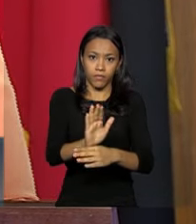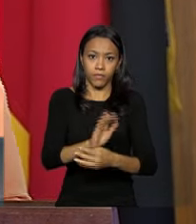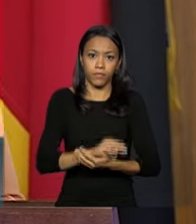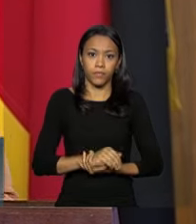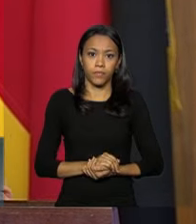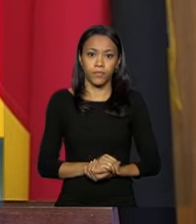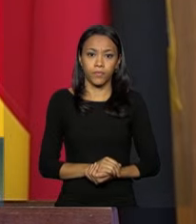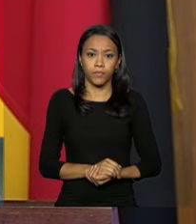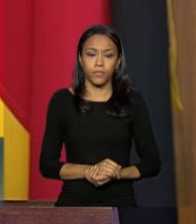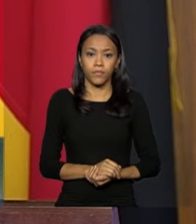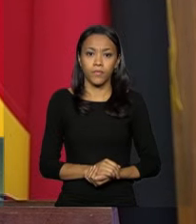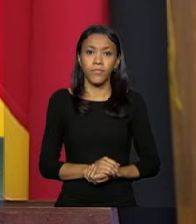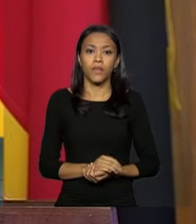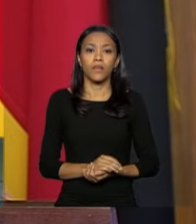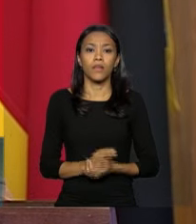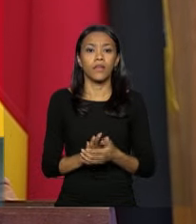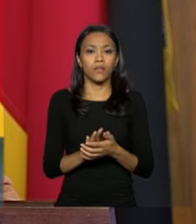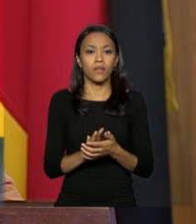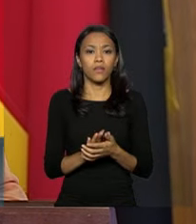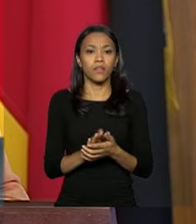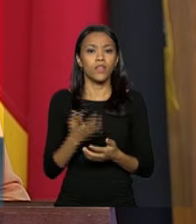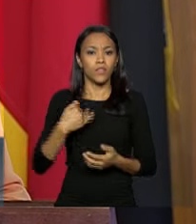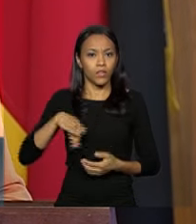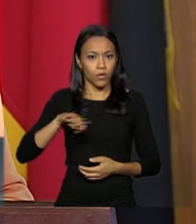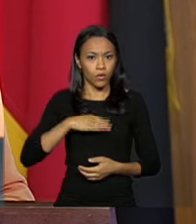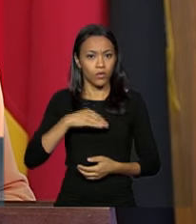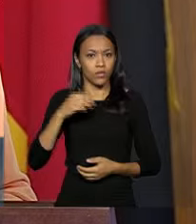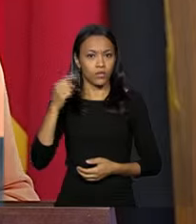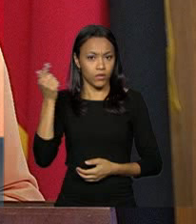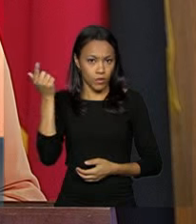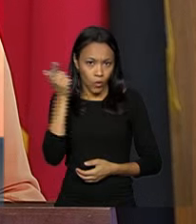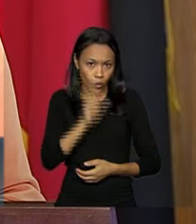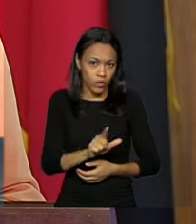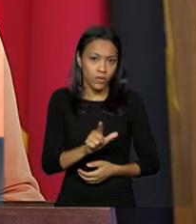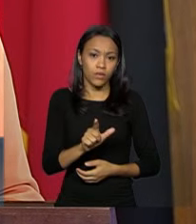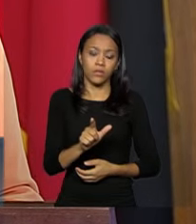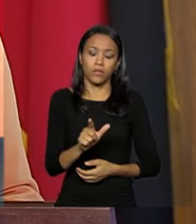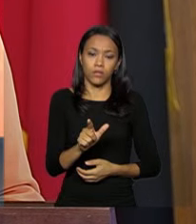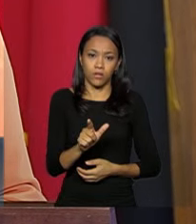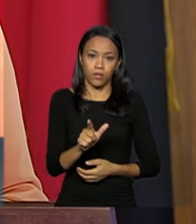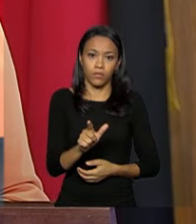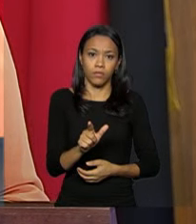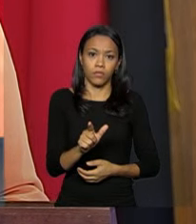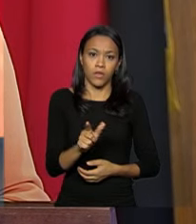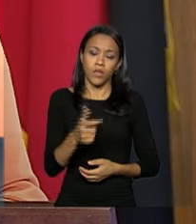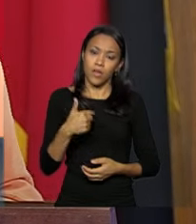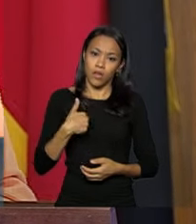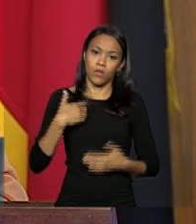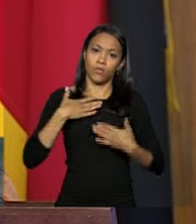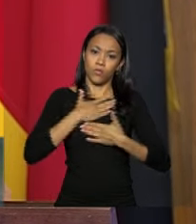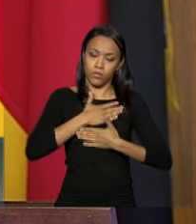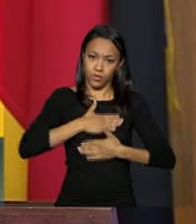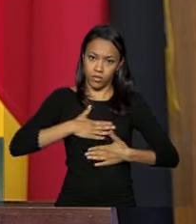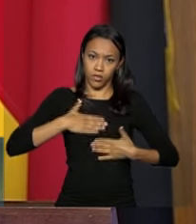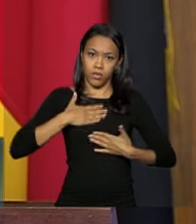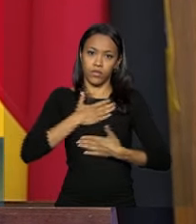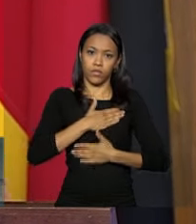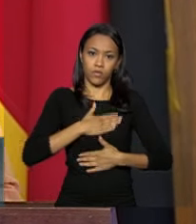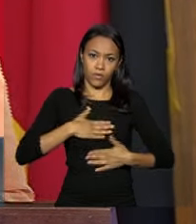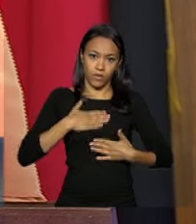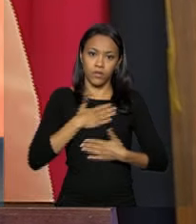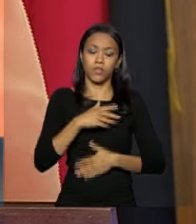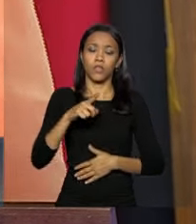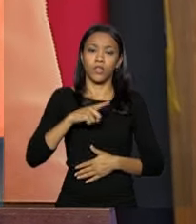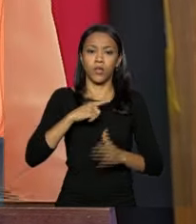E chego assim a um ponto central da nossa cooperação, e estou muito satisfeita que temos uma